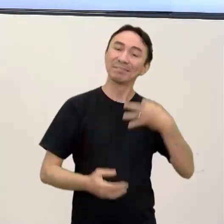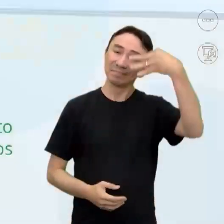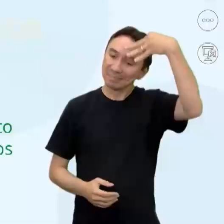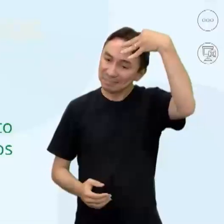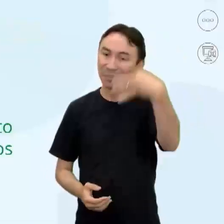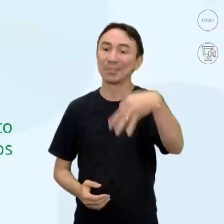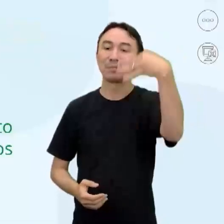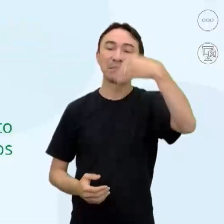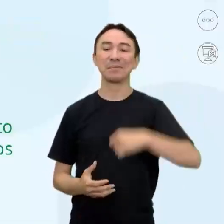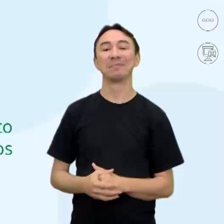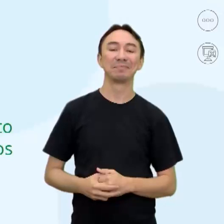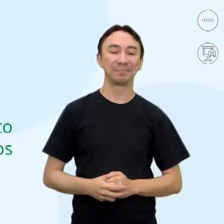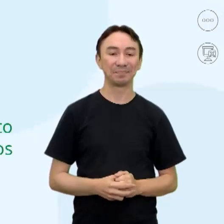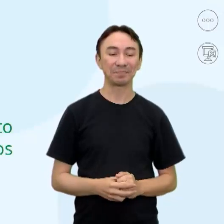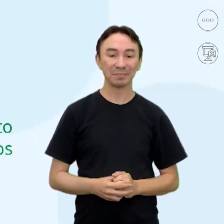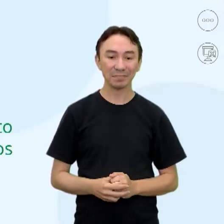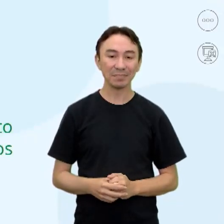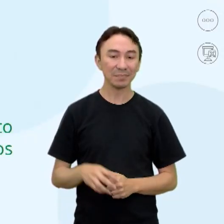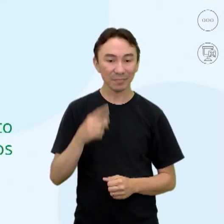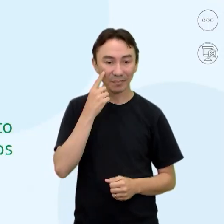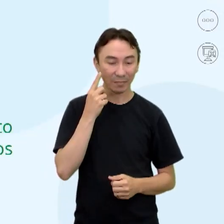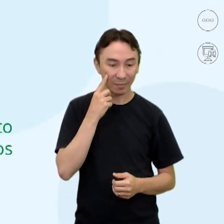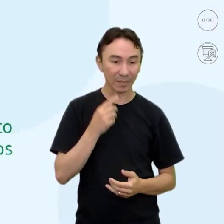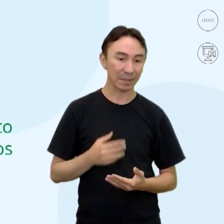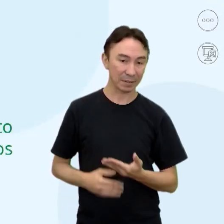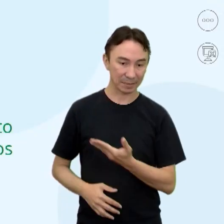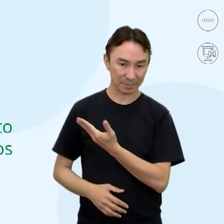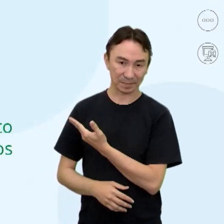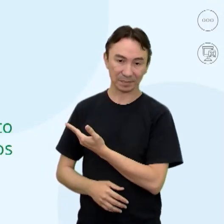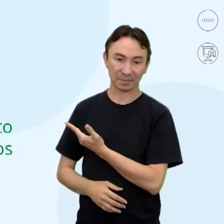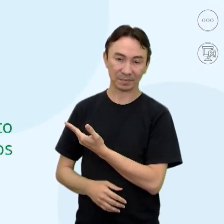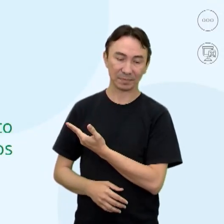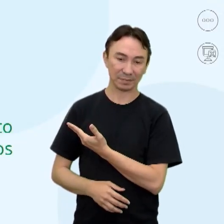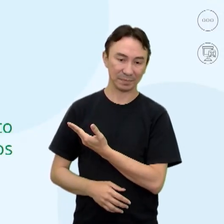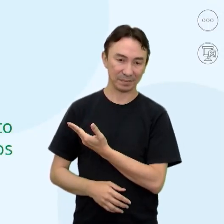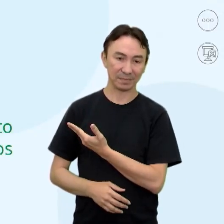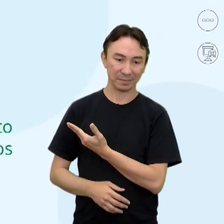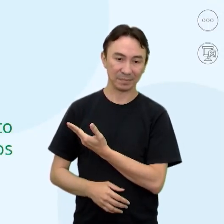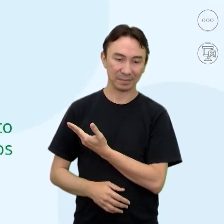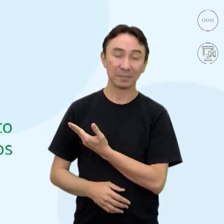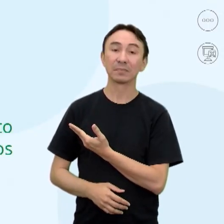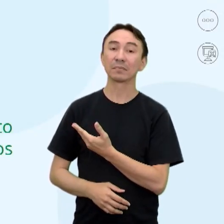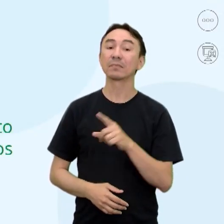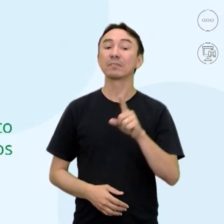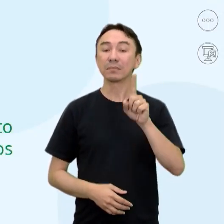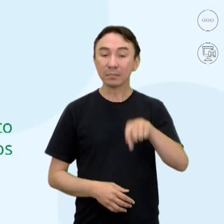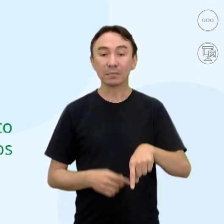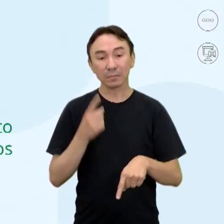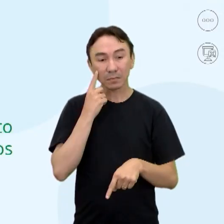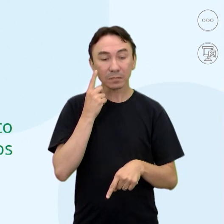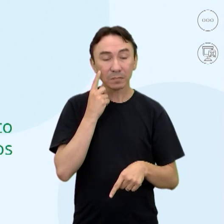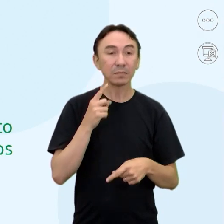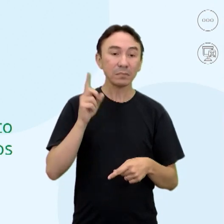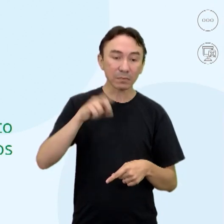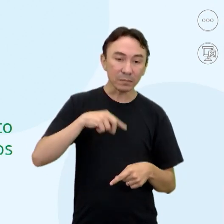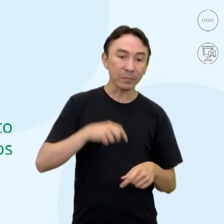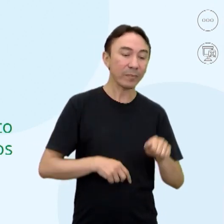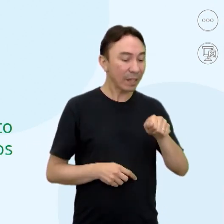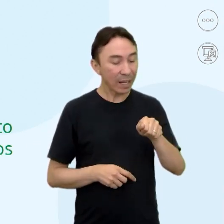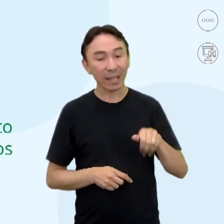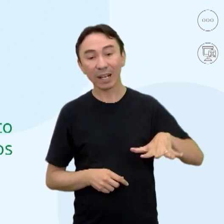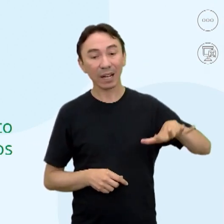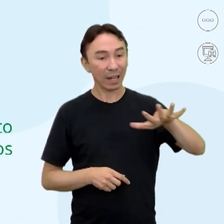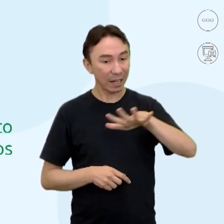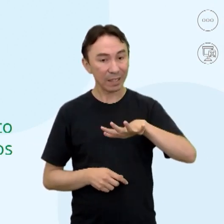acertaram, ó, olho na nossa telinha. Ele chegou foi fundamentado neste argumento de que a área